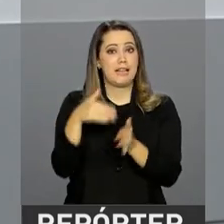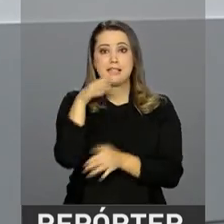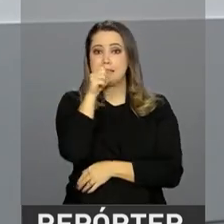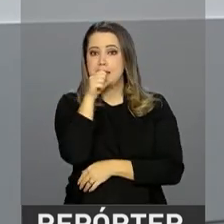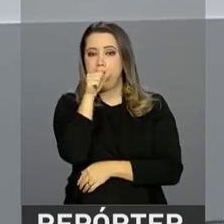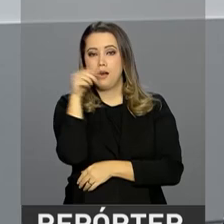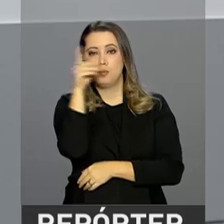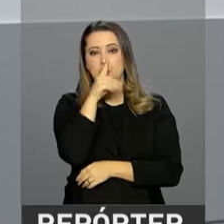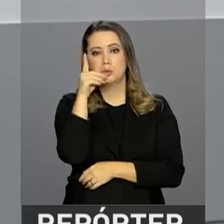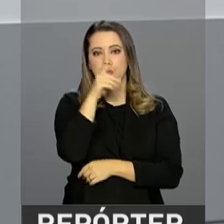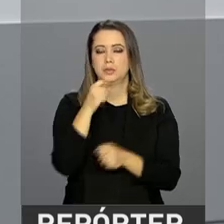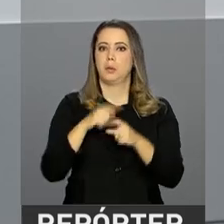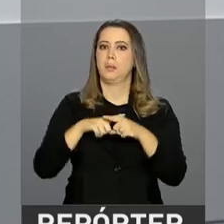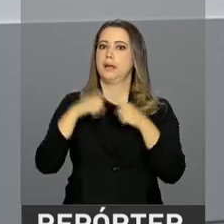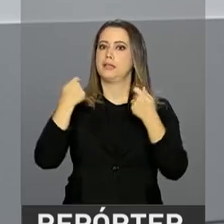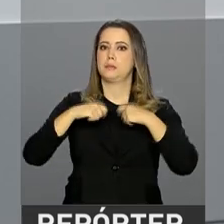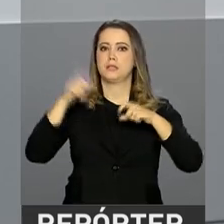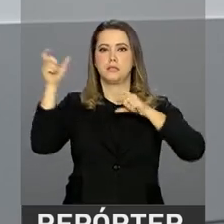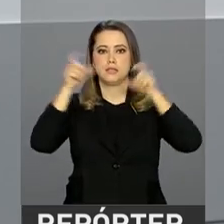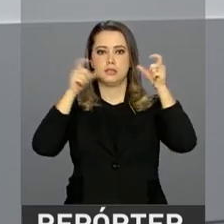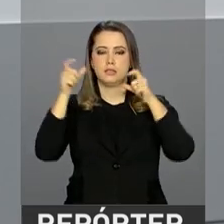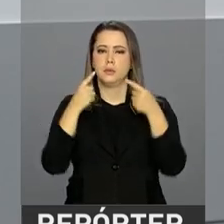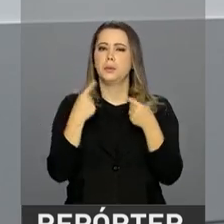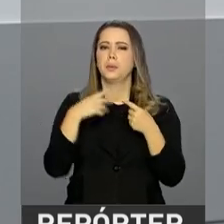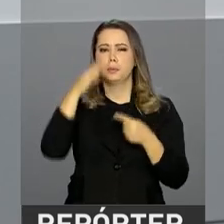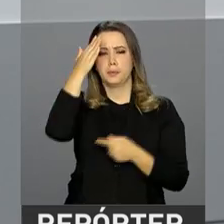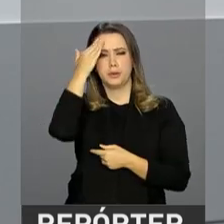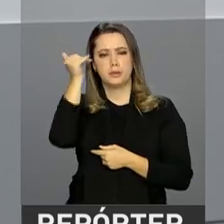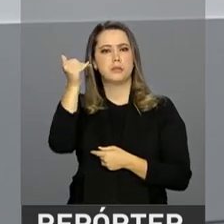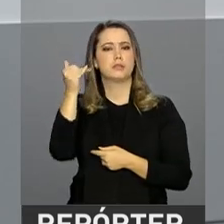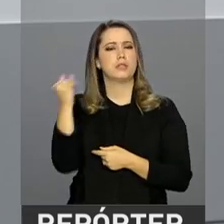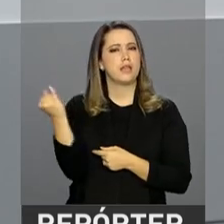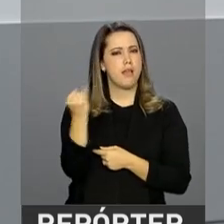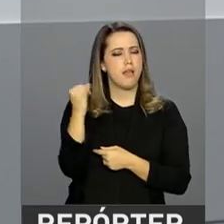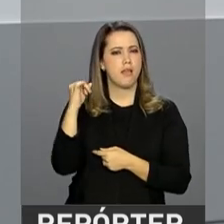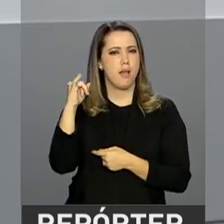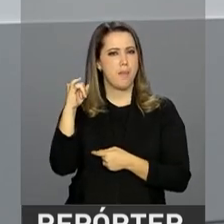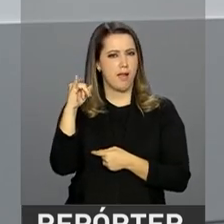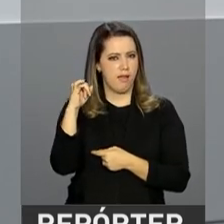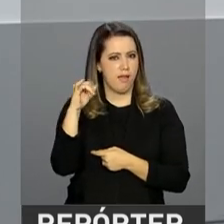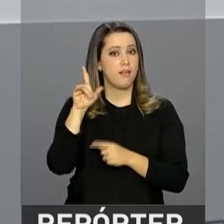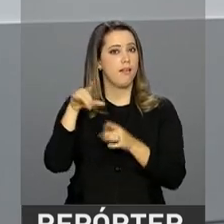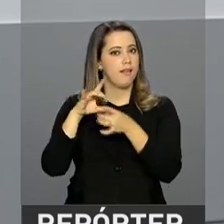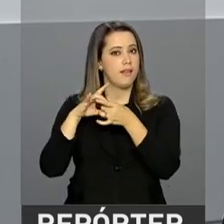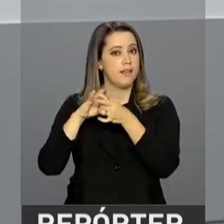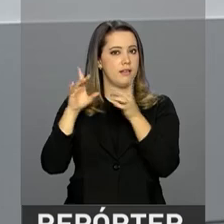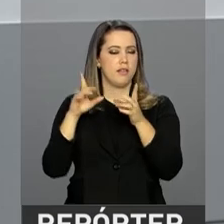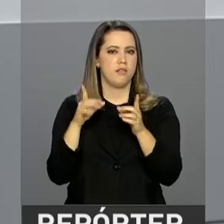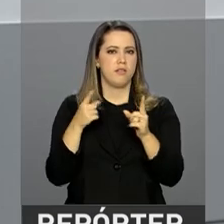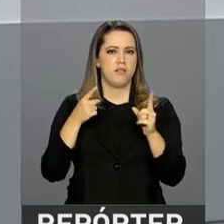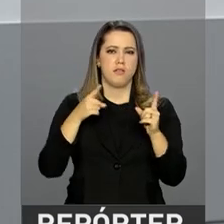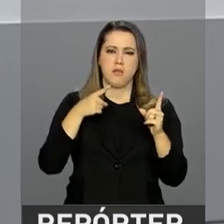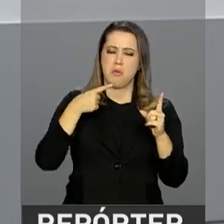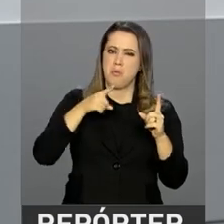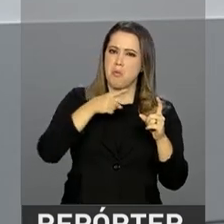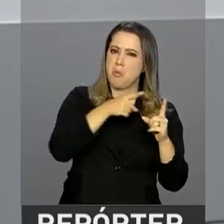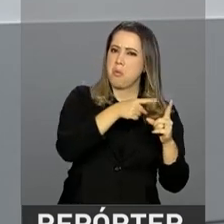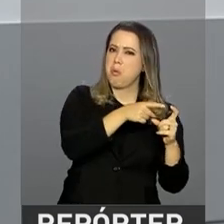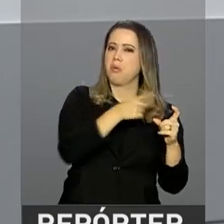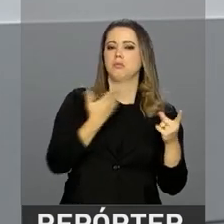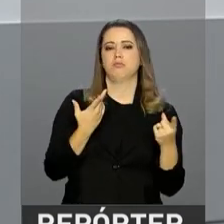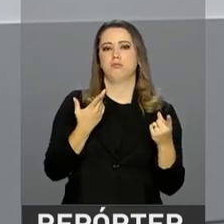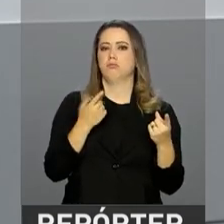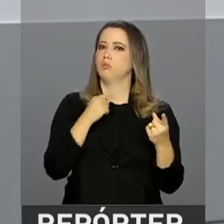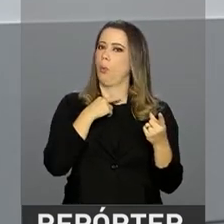foliões precisam ficar atentos, porque a paquera nos blocos é liberada, mas o assédio precisa ficar fora da festa. Uma campanha